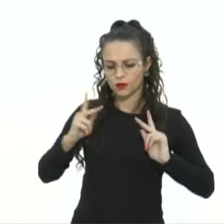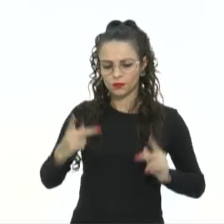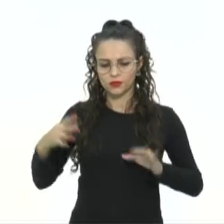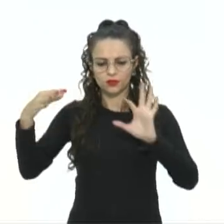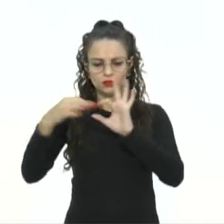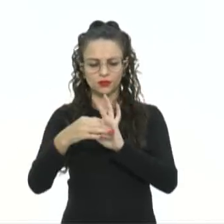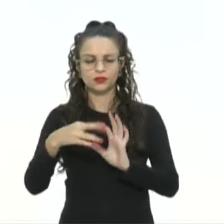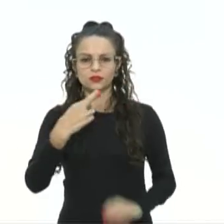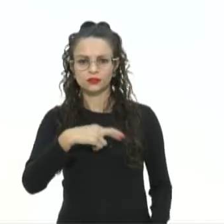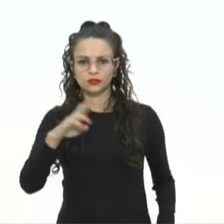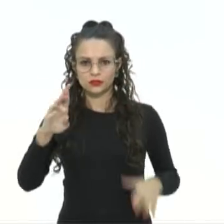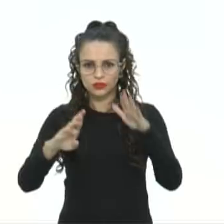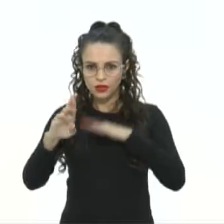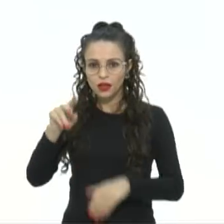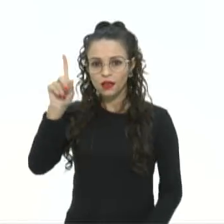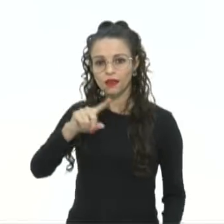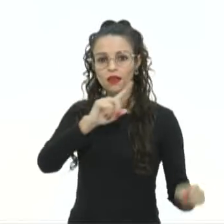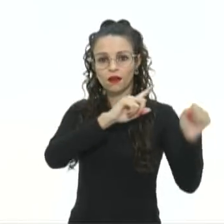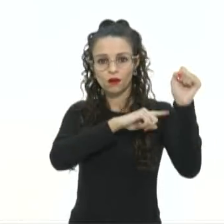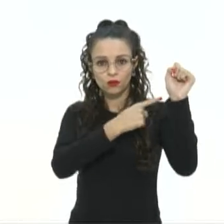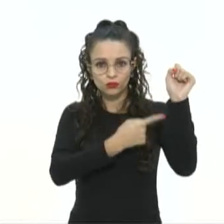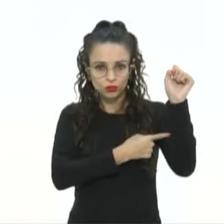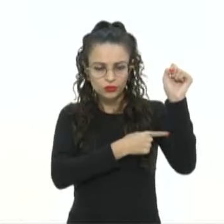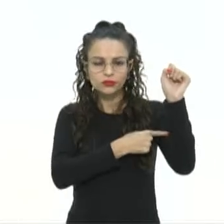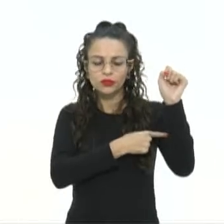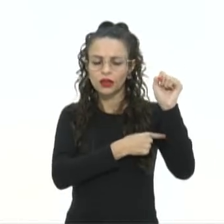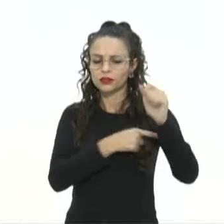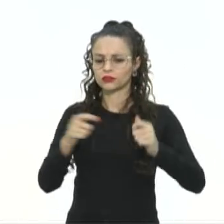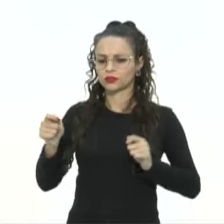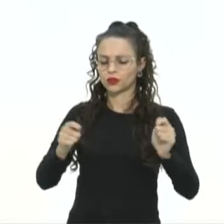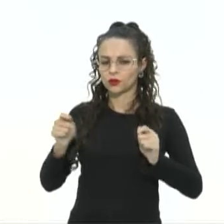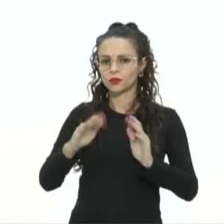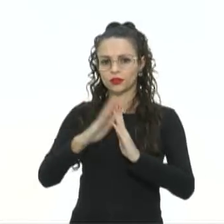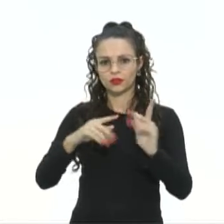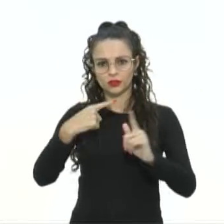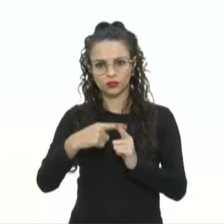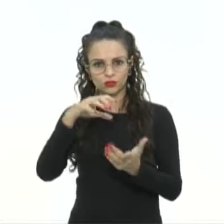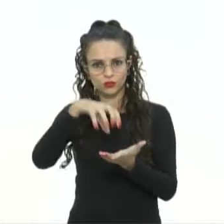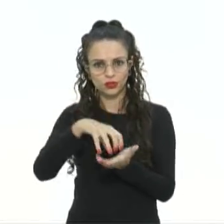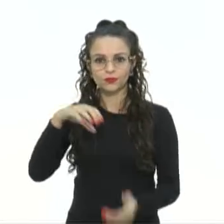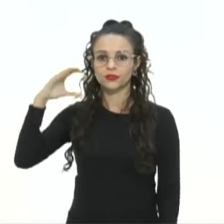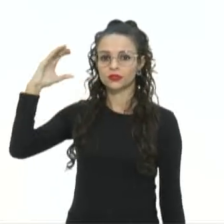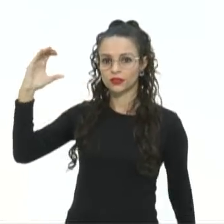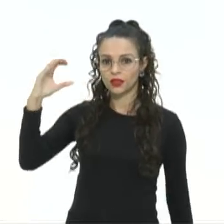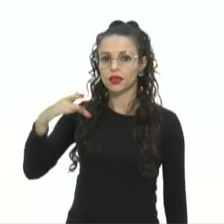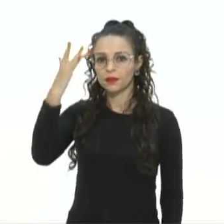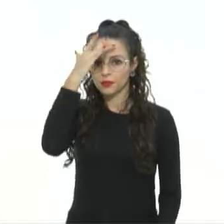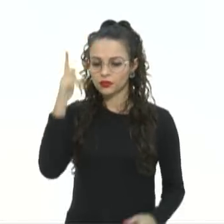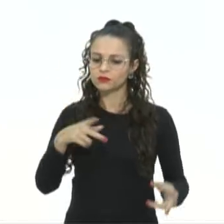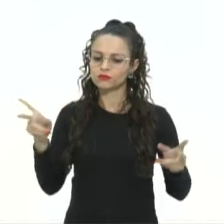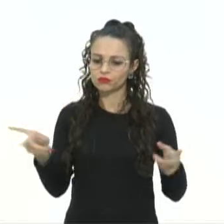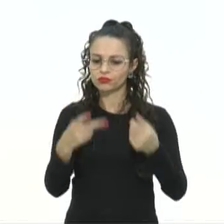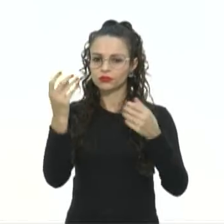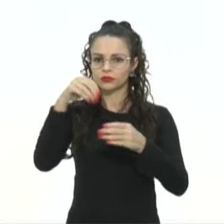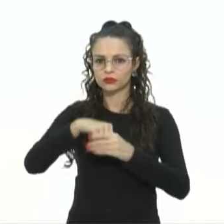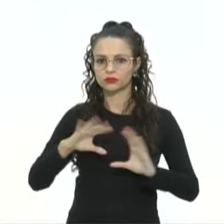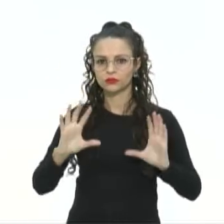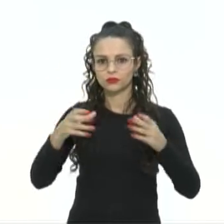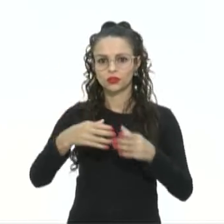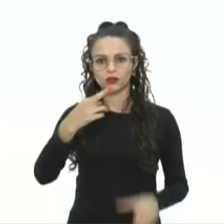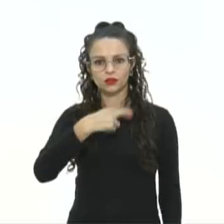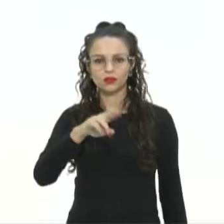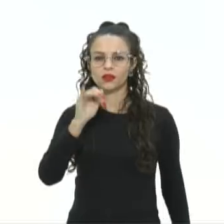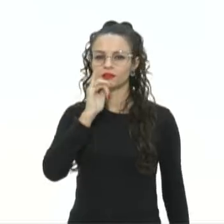são autoridades que comandam a igreja e instituições? Letra C, são pessoas reconhecidas dentro de uma comunidade religiosa,